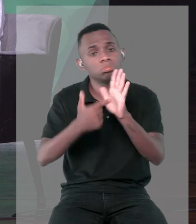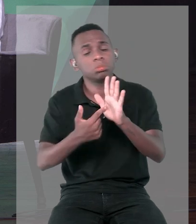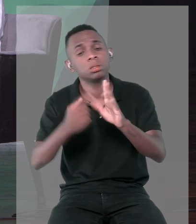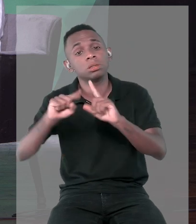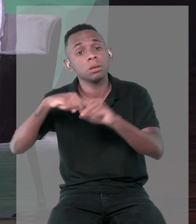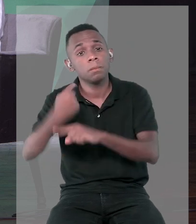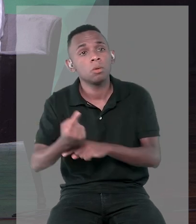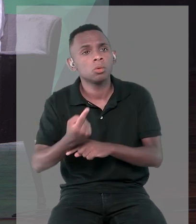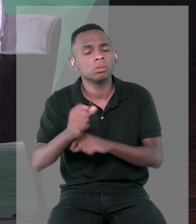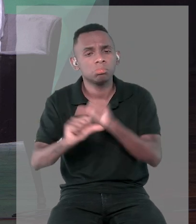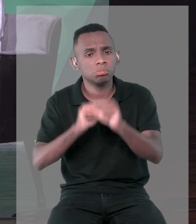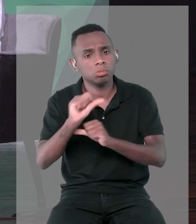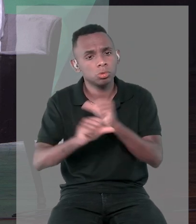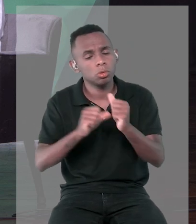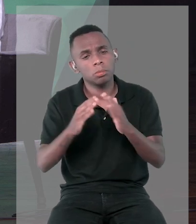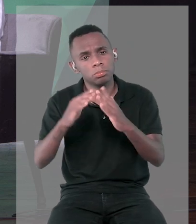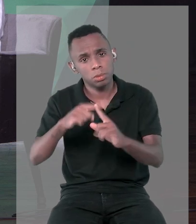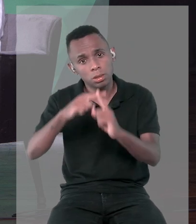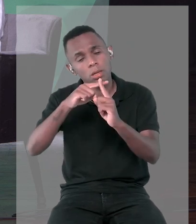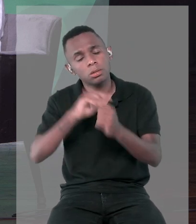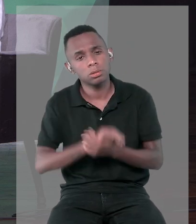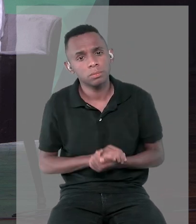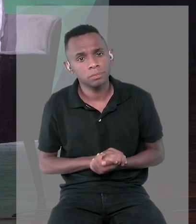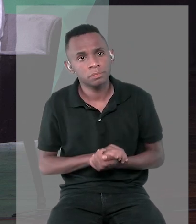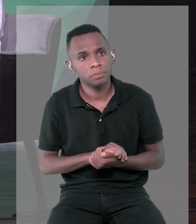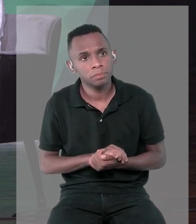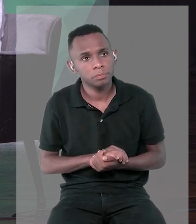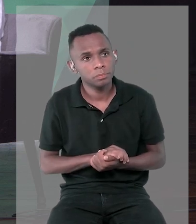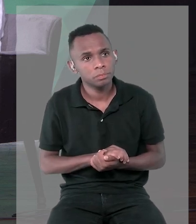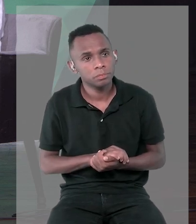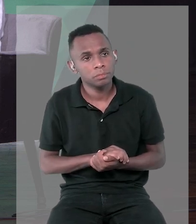E depois virou igreja, né?